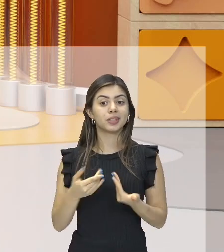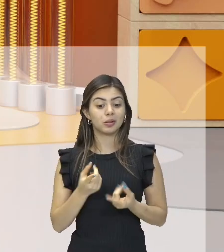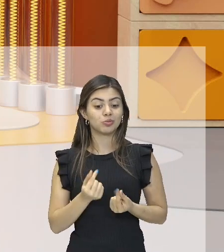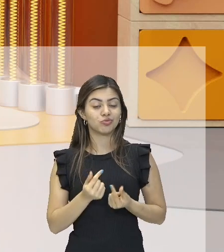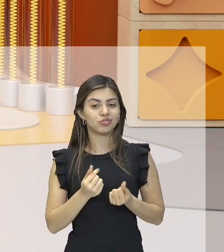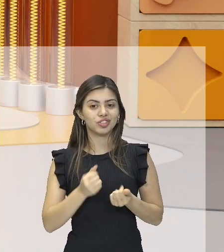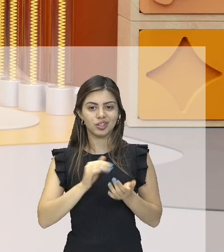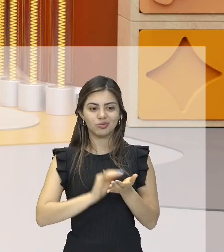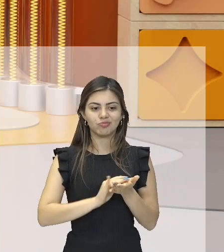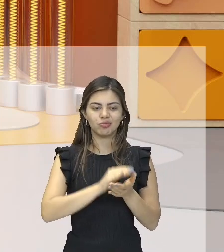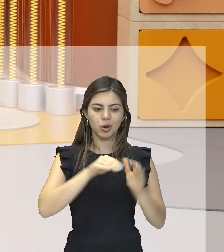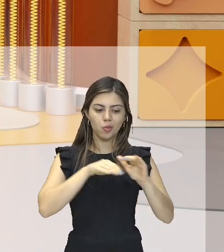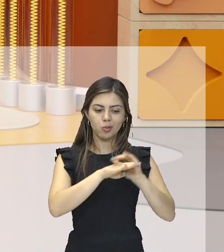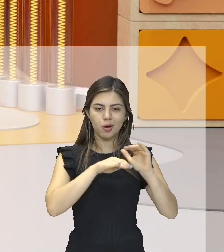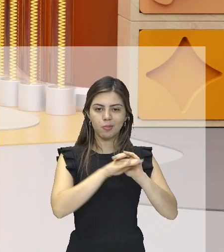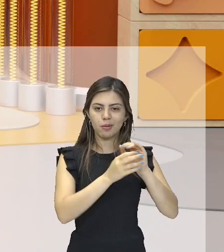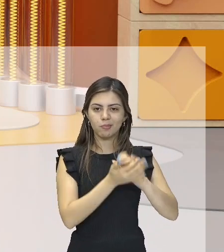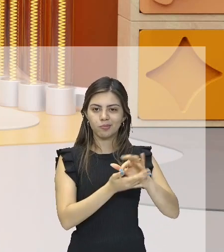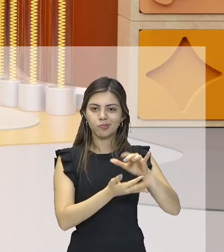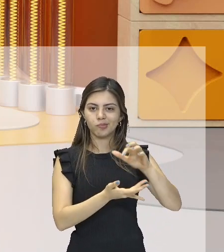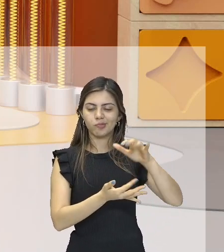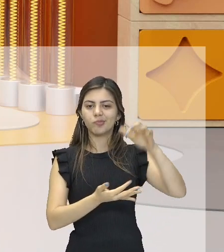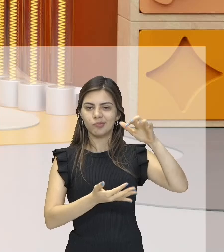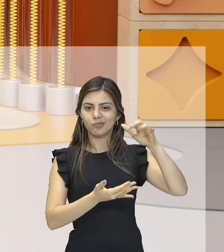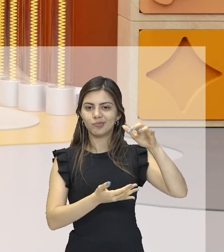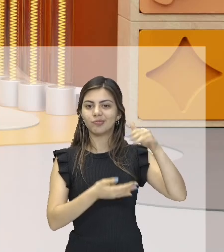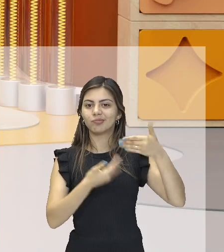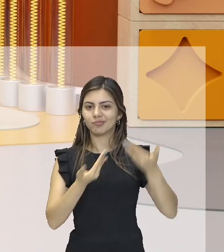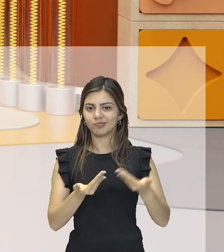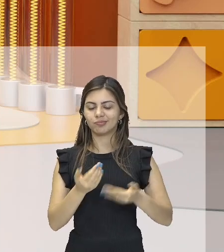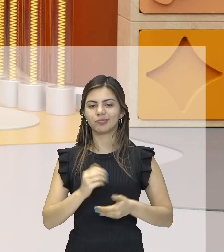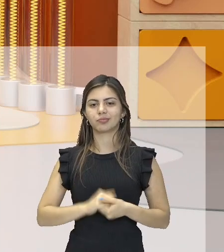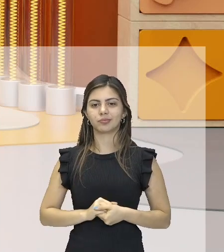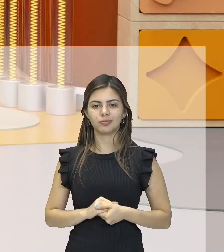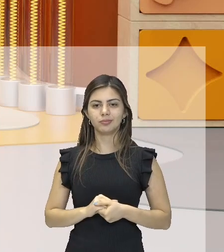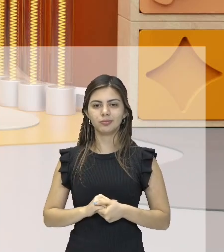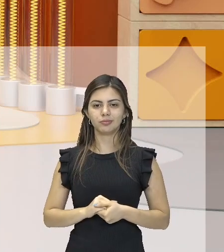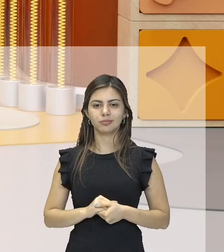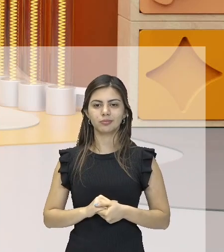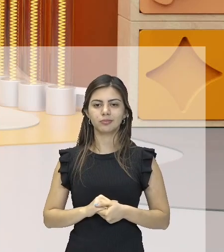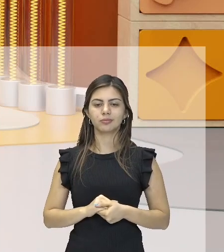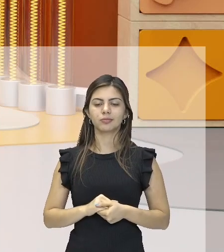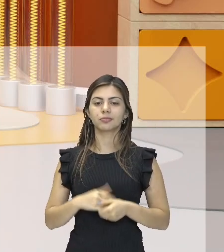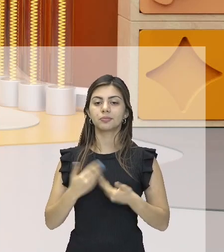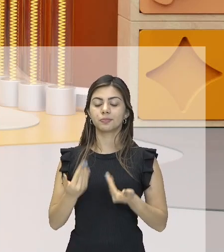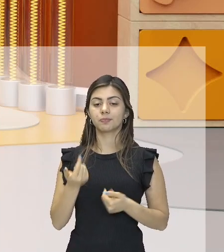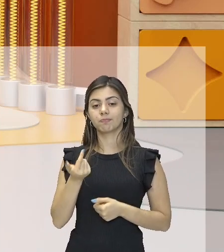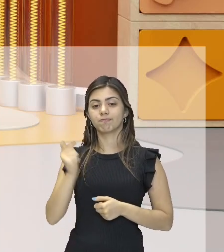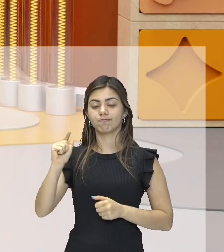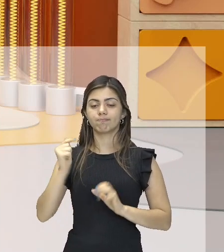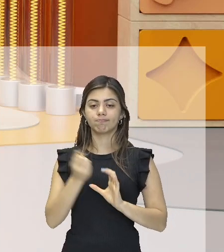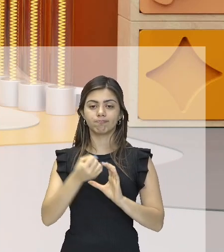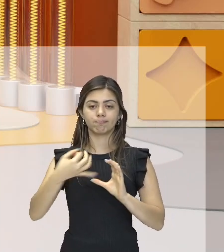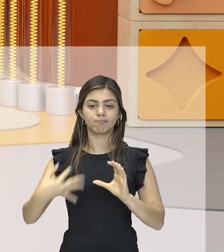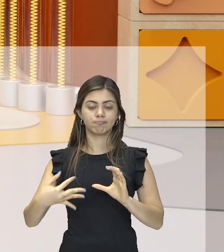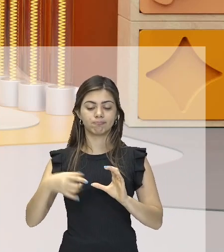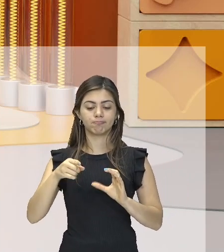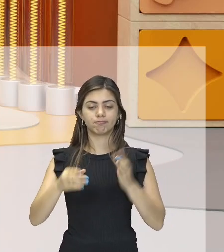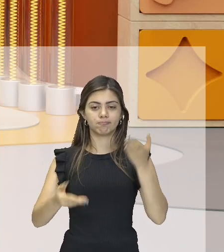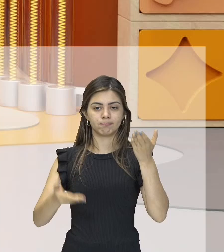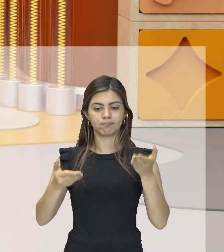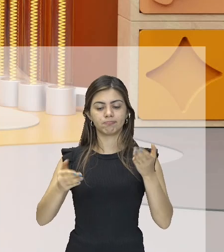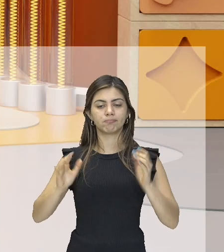economizando e tendo ali dinheiro e recursos internos, ok? Outra situação que vai caracterizar essa balança